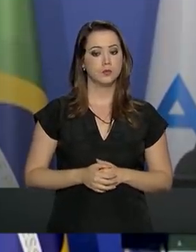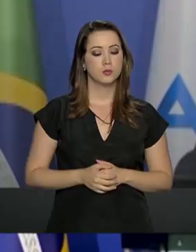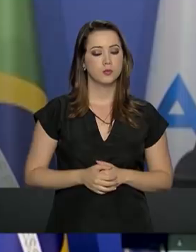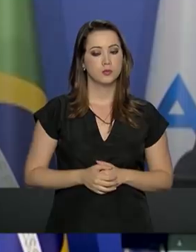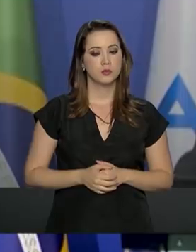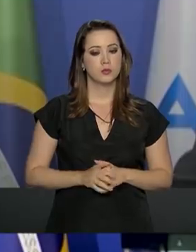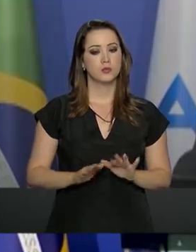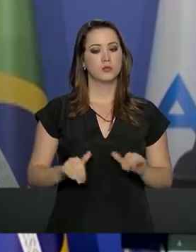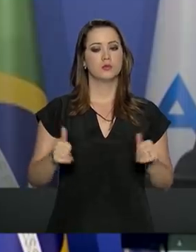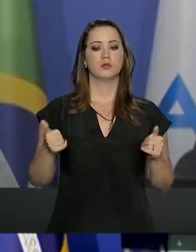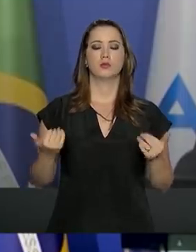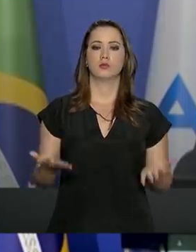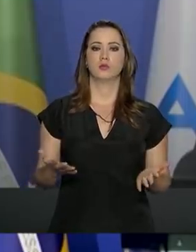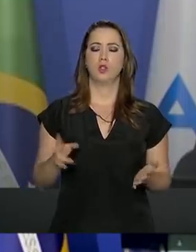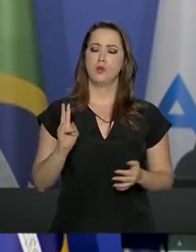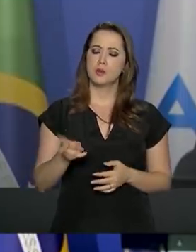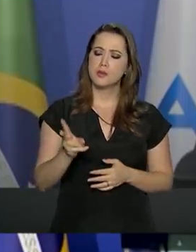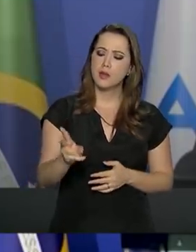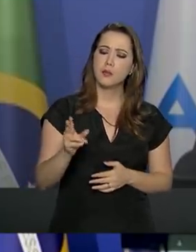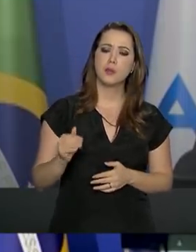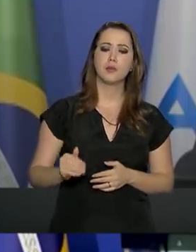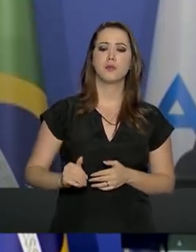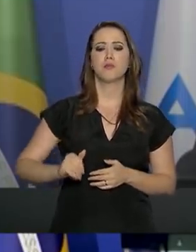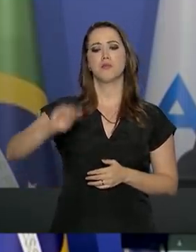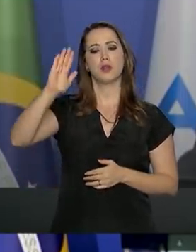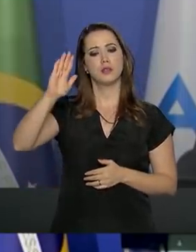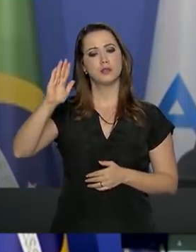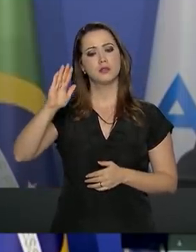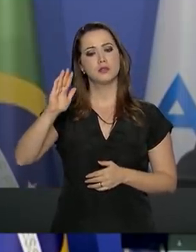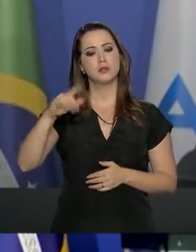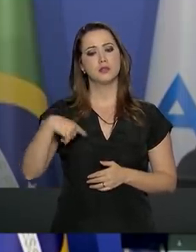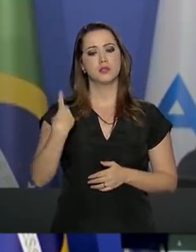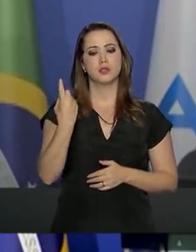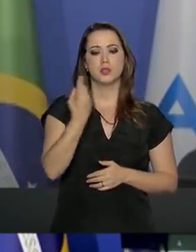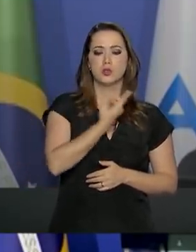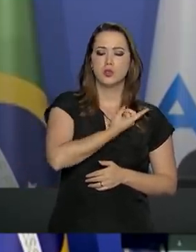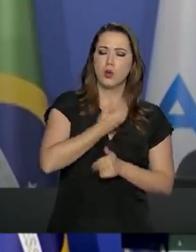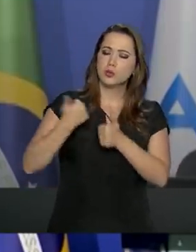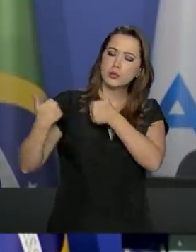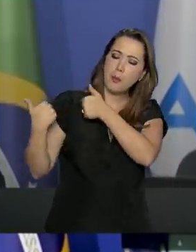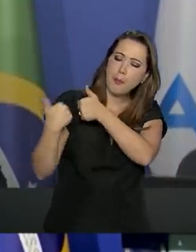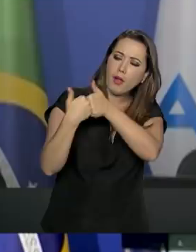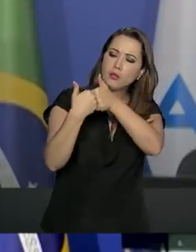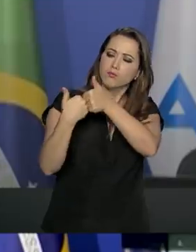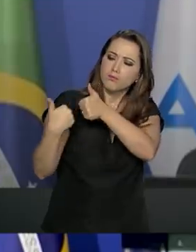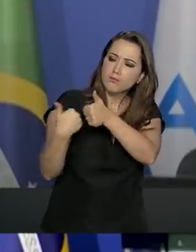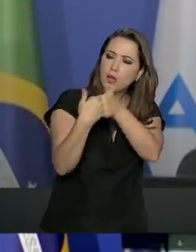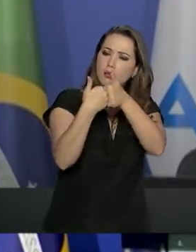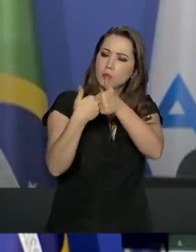development. Por isso, cada vez mais, nós nos aproximamos